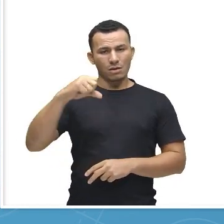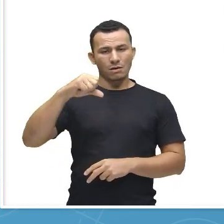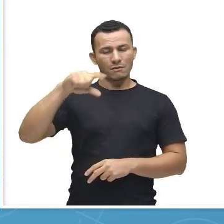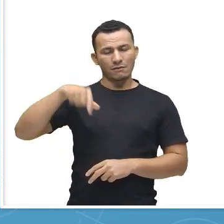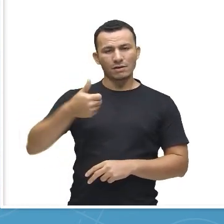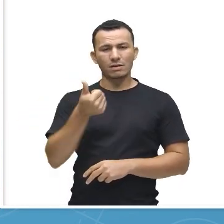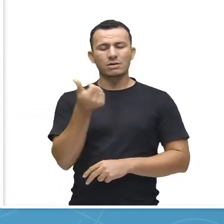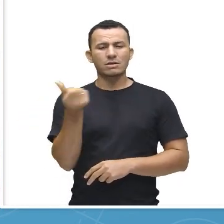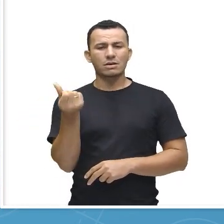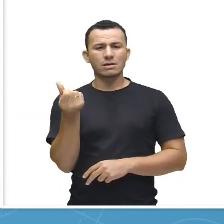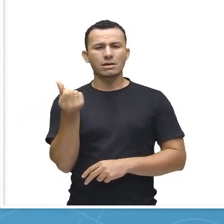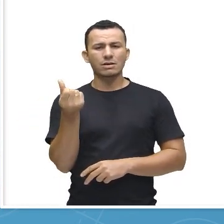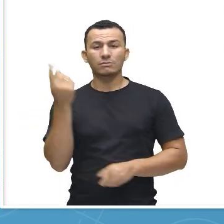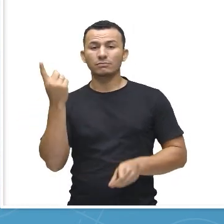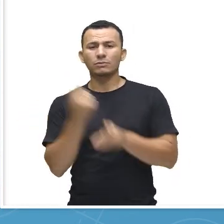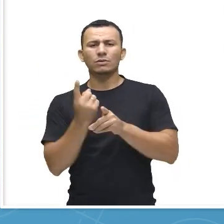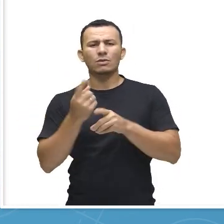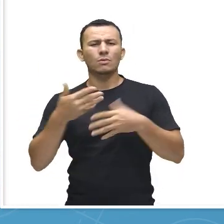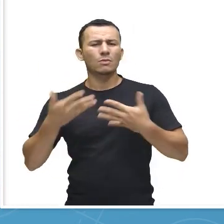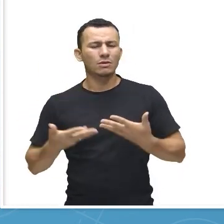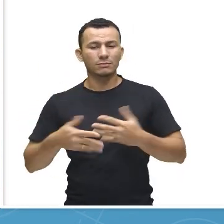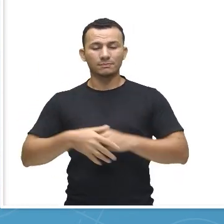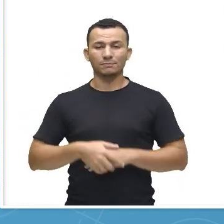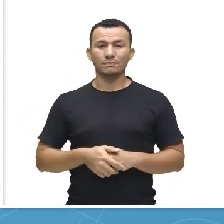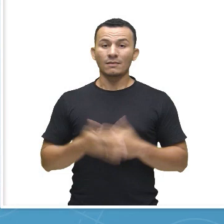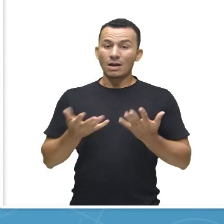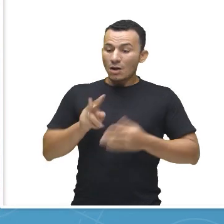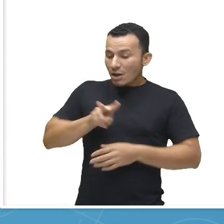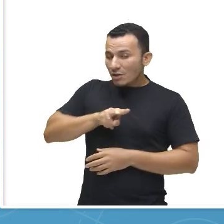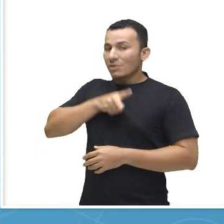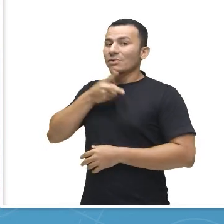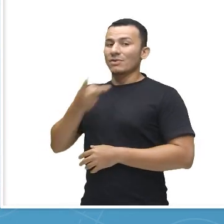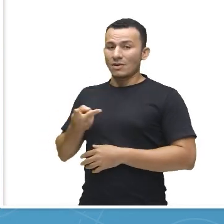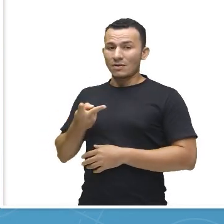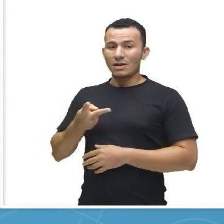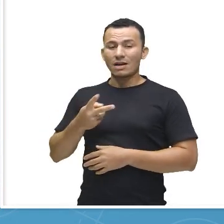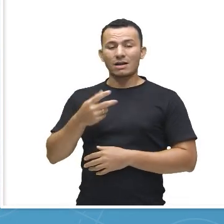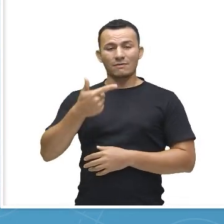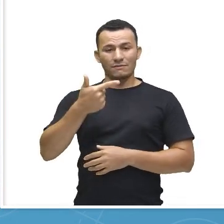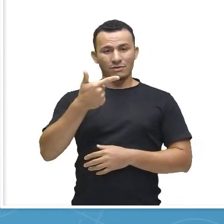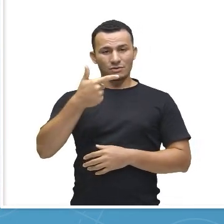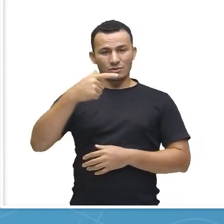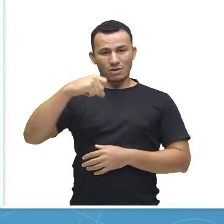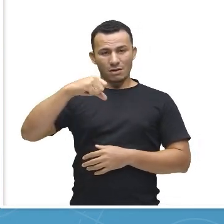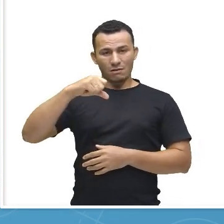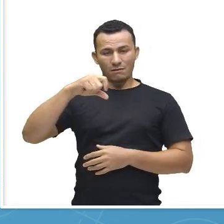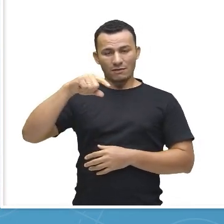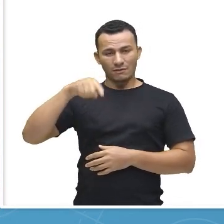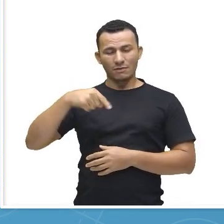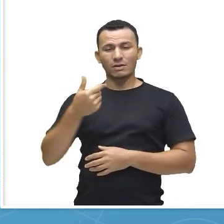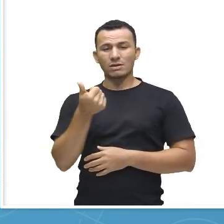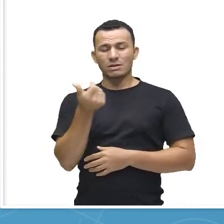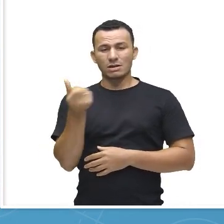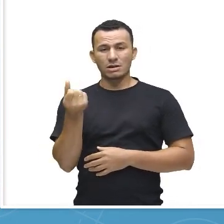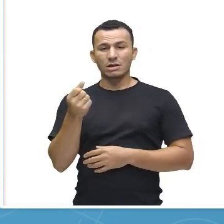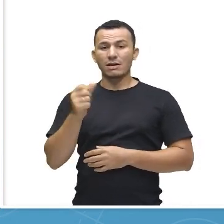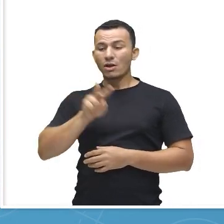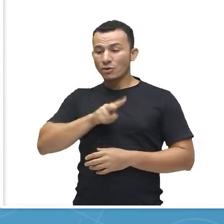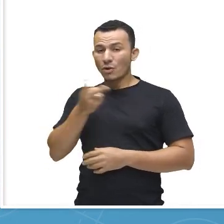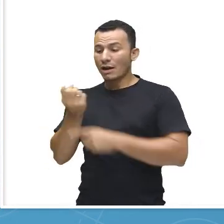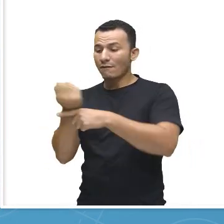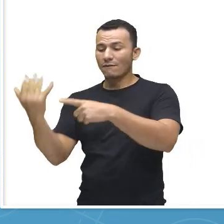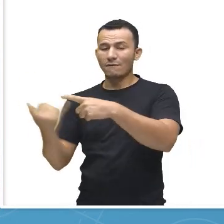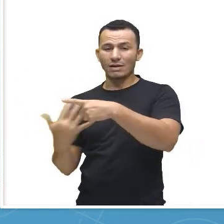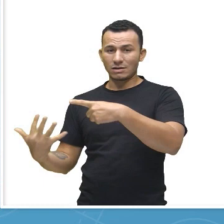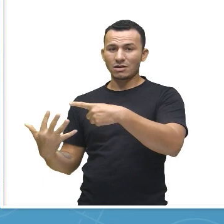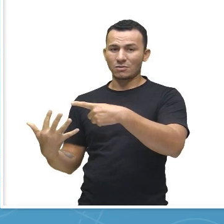29,16 é igual a... Pessoal, uma dica, transformem esse 29,16 numa fração decimal.